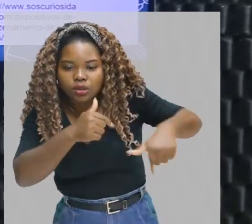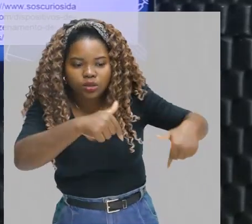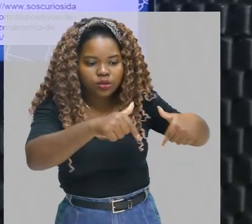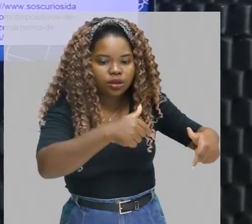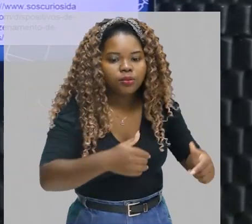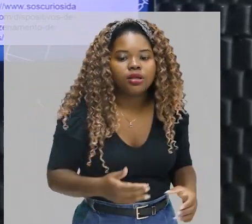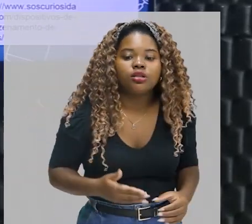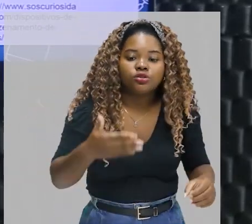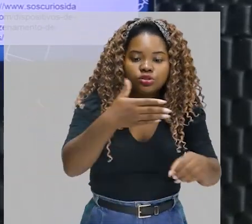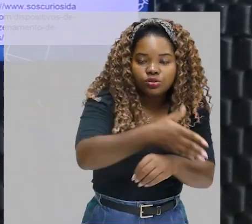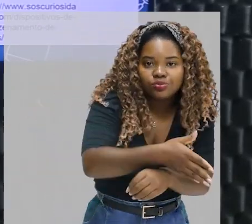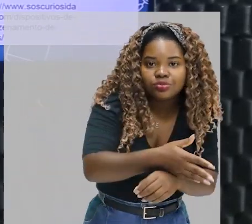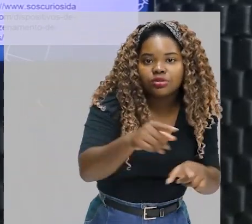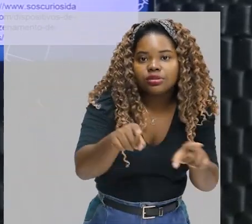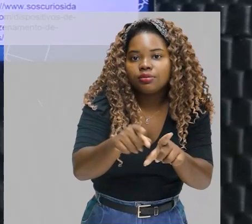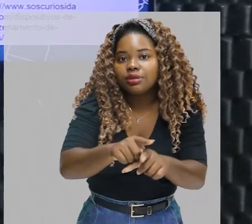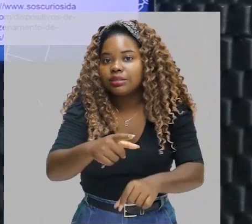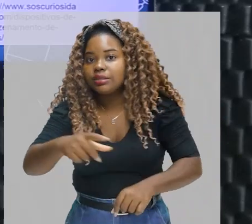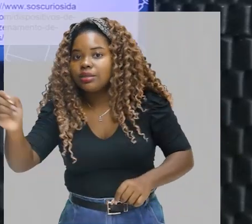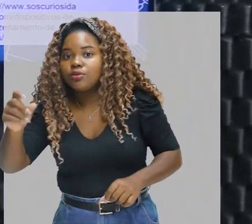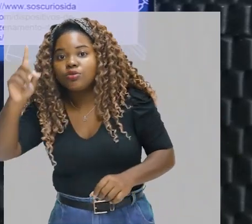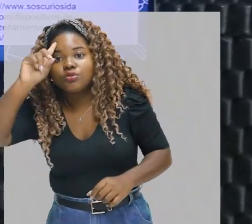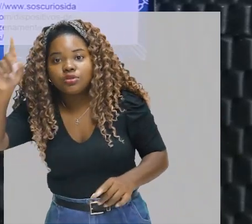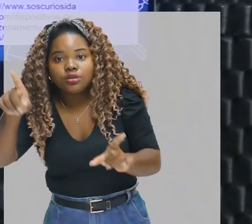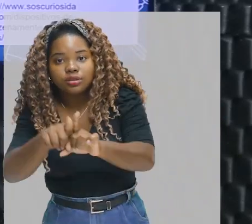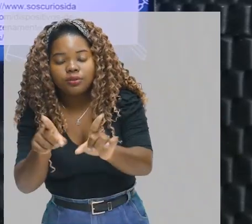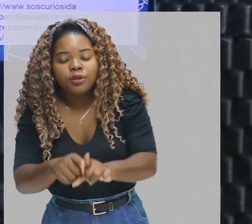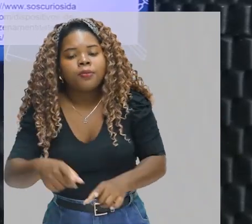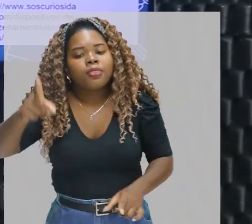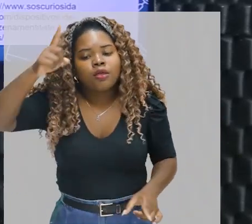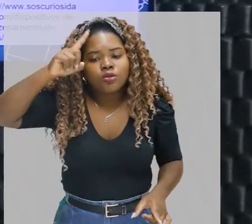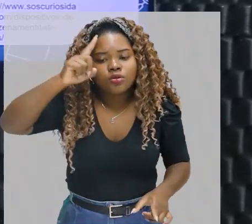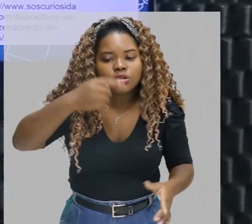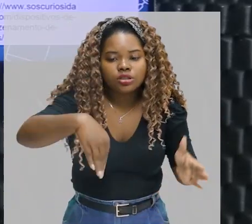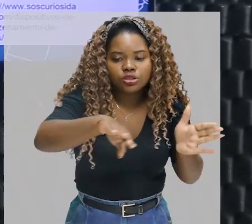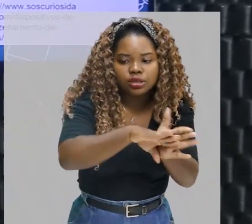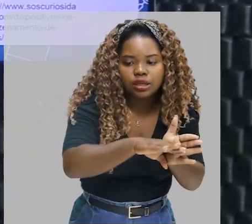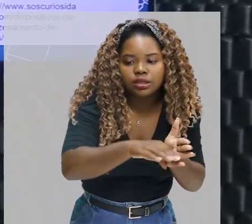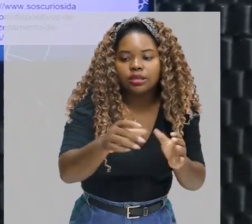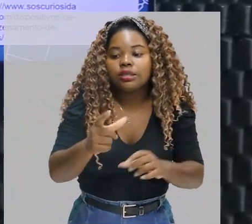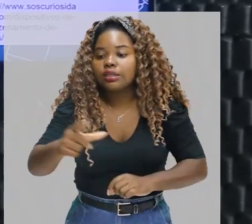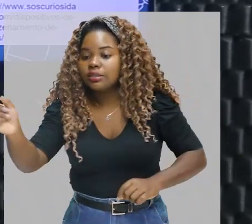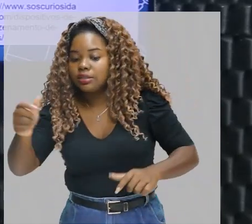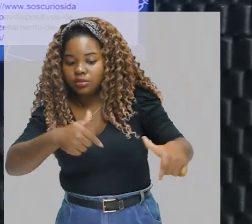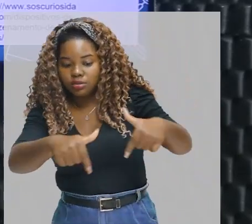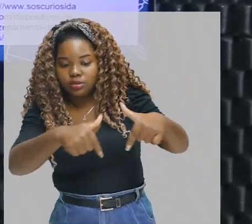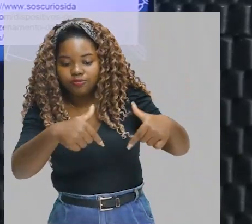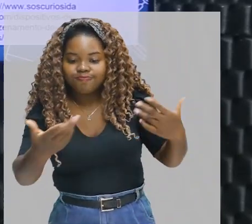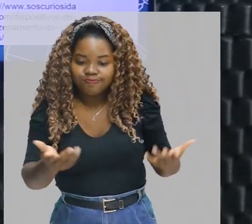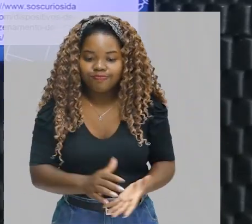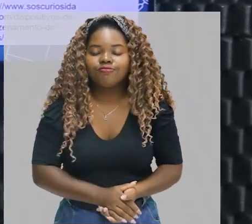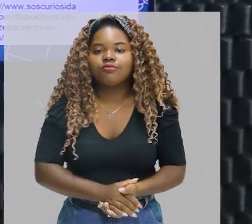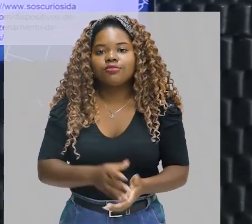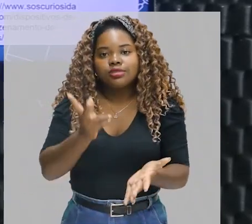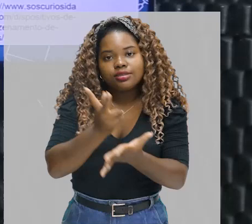e o dia em que ele esteve ali. Então isso era feito diariamente, né, na chegada e na saída desse trabalhador, fazer